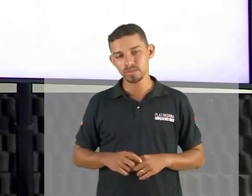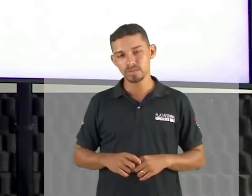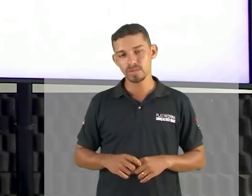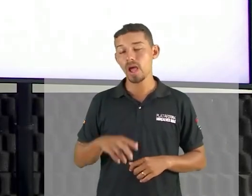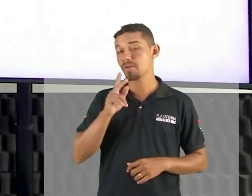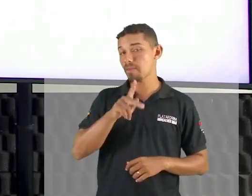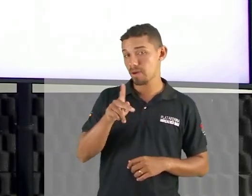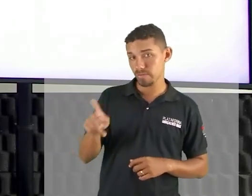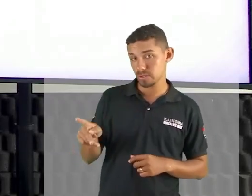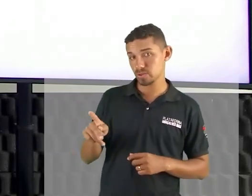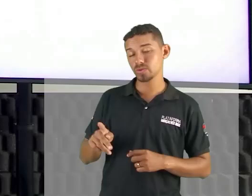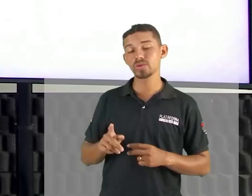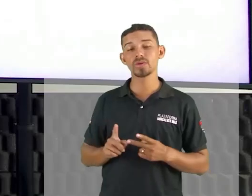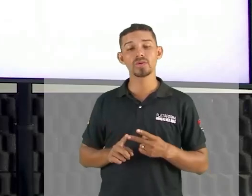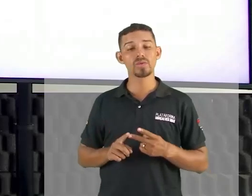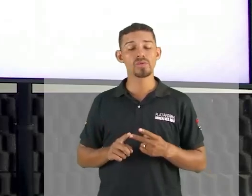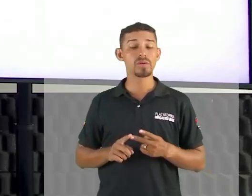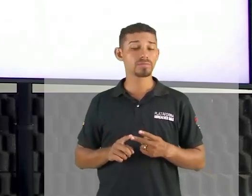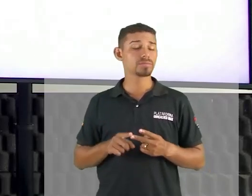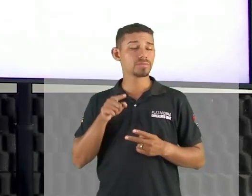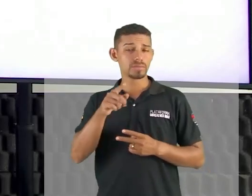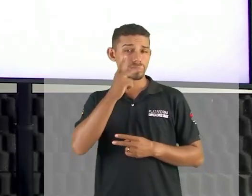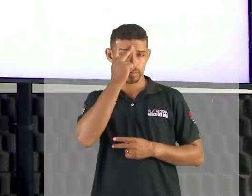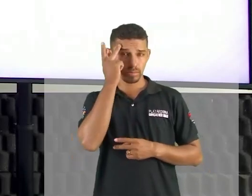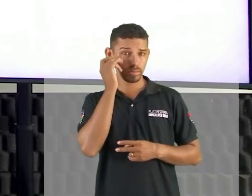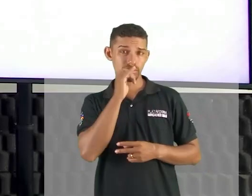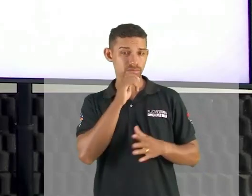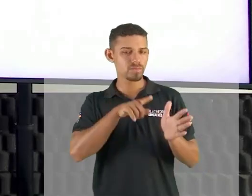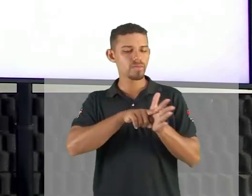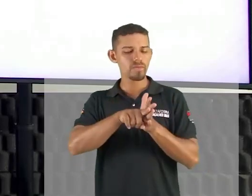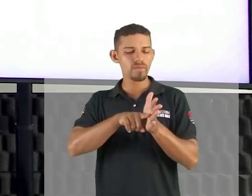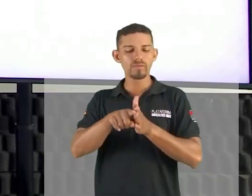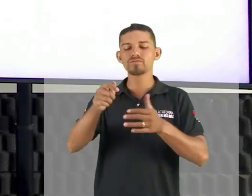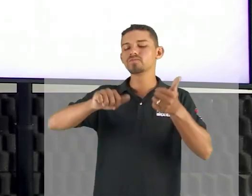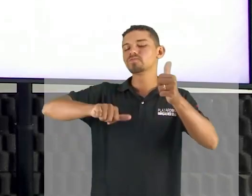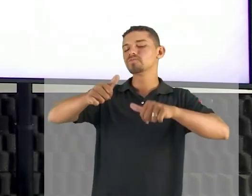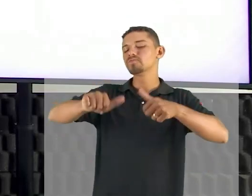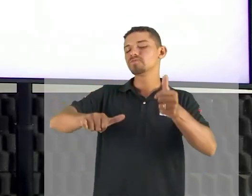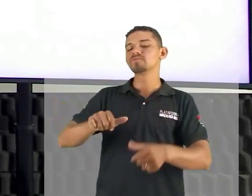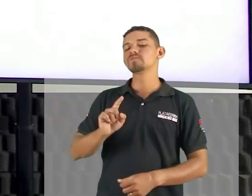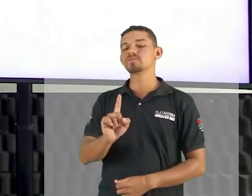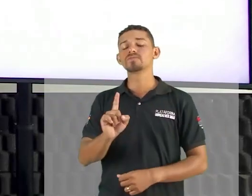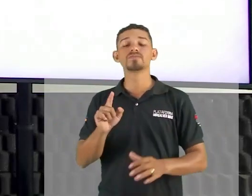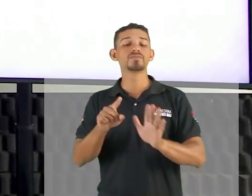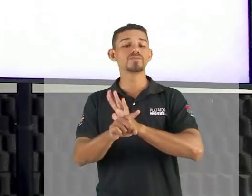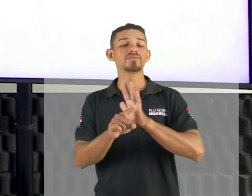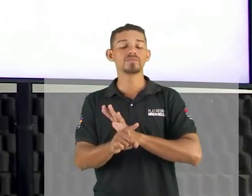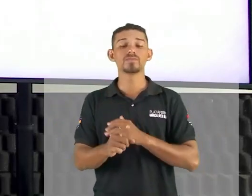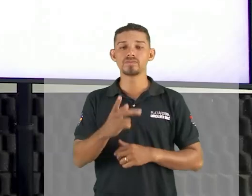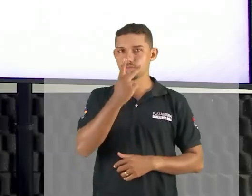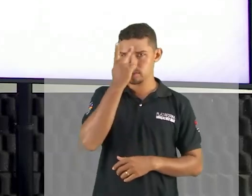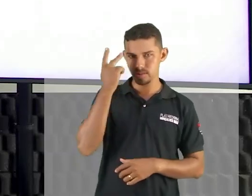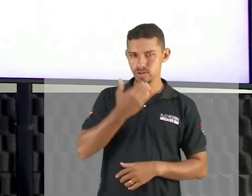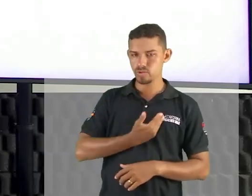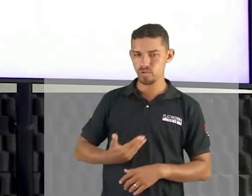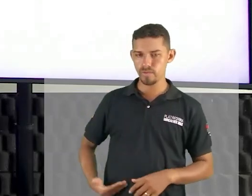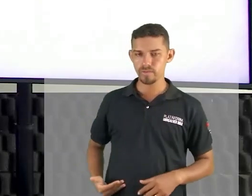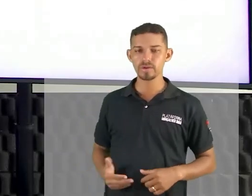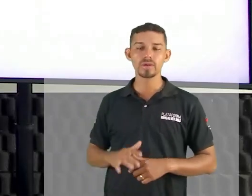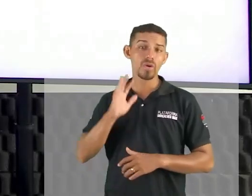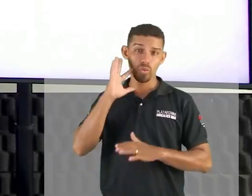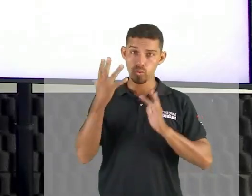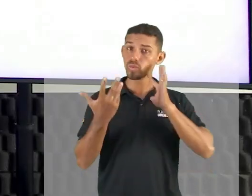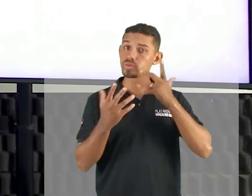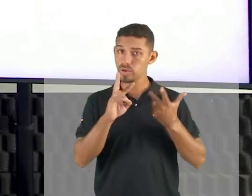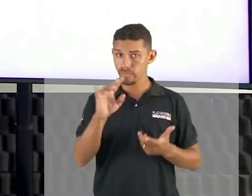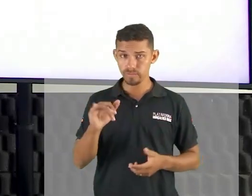uma professora, que estaria então sendo investigada, inquirida ali por aqueles agentes do governo. Isso vai acontecer